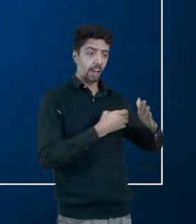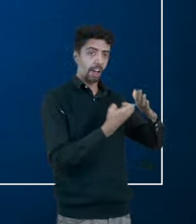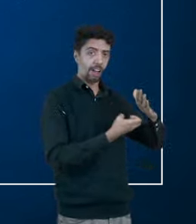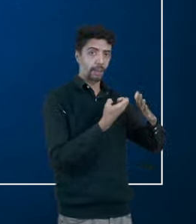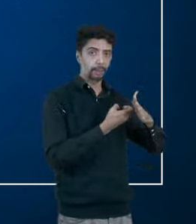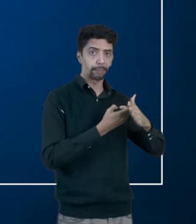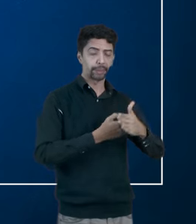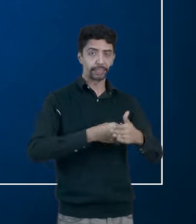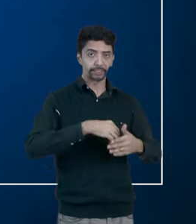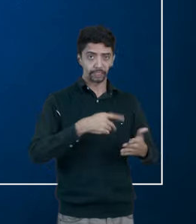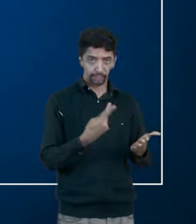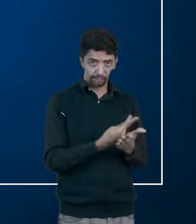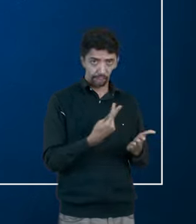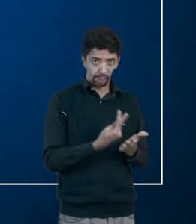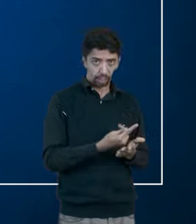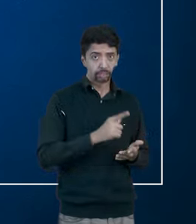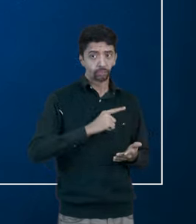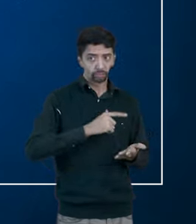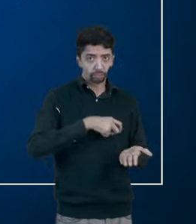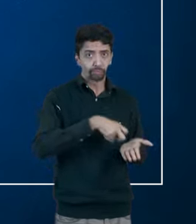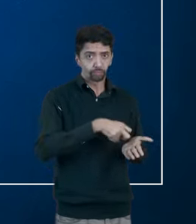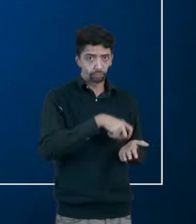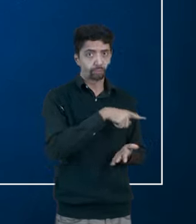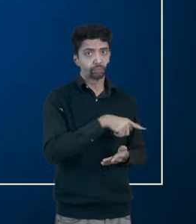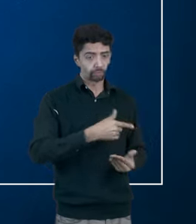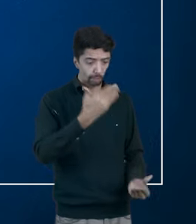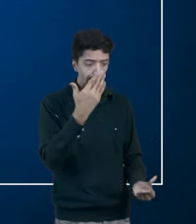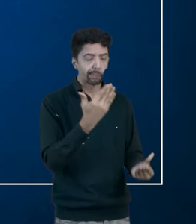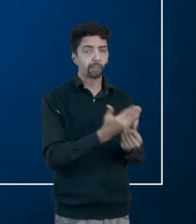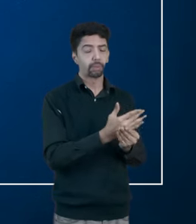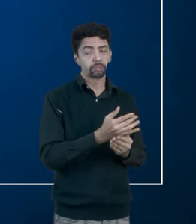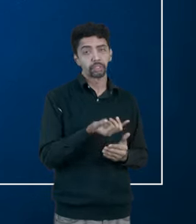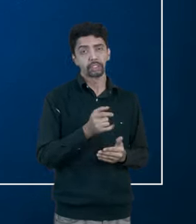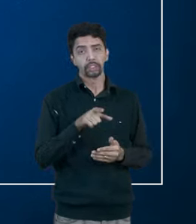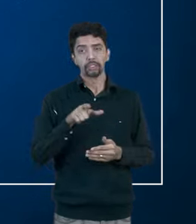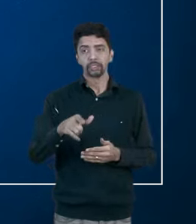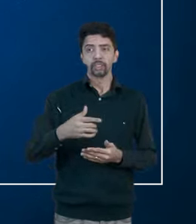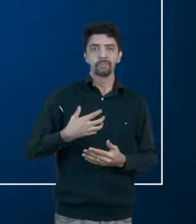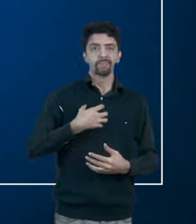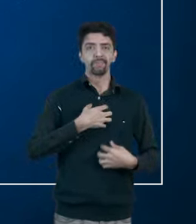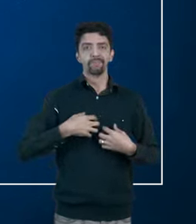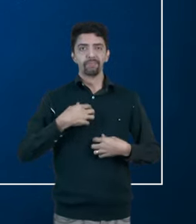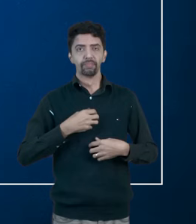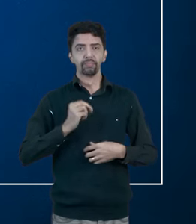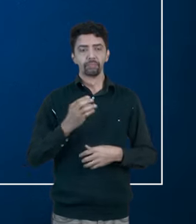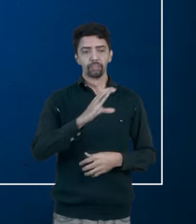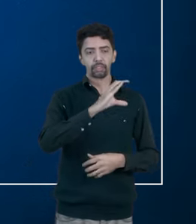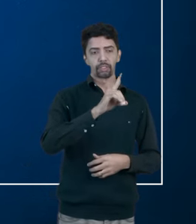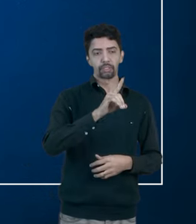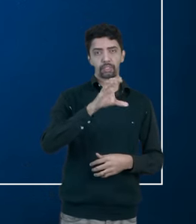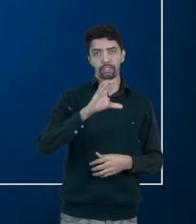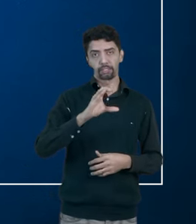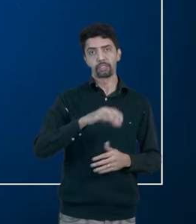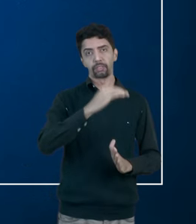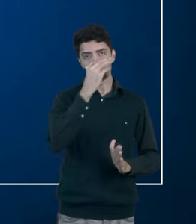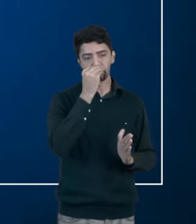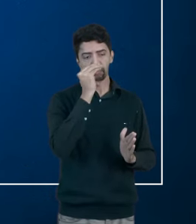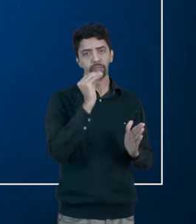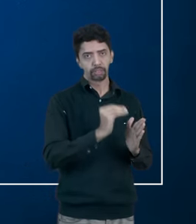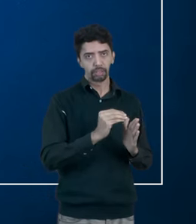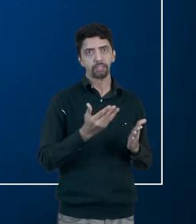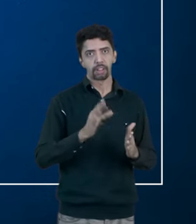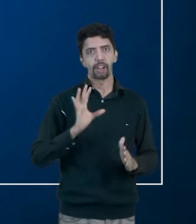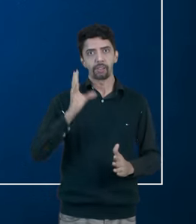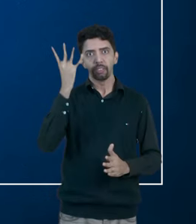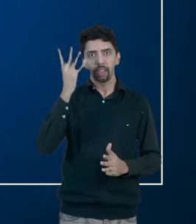administrativa caso a conclusão do processo identifique ofensa ao CDC O Código de